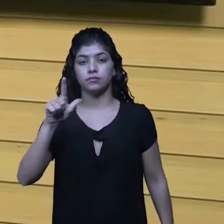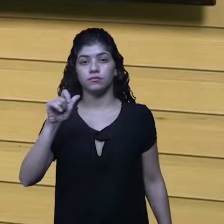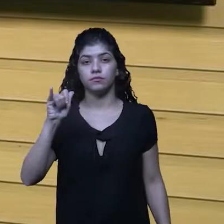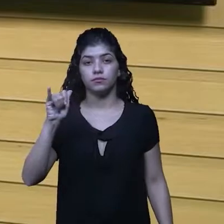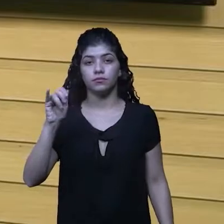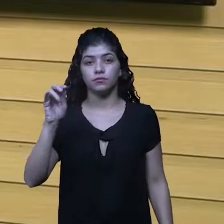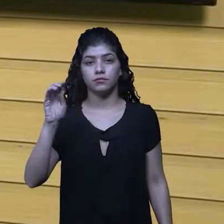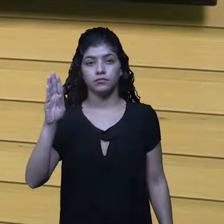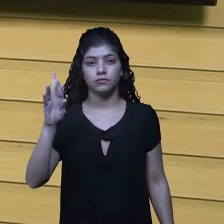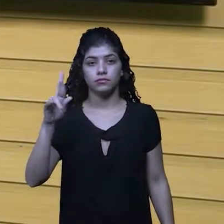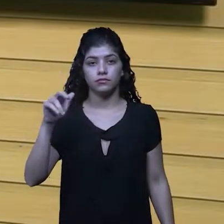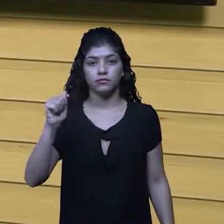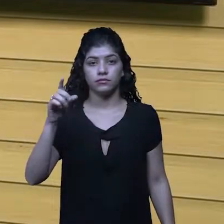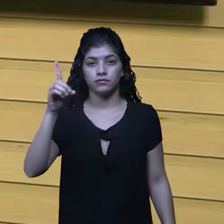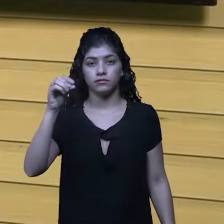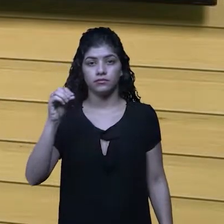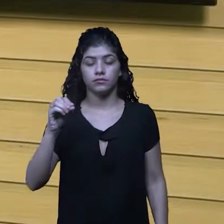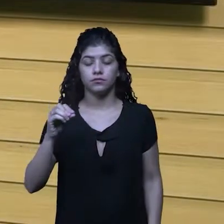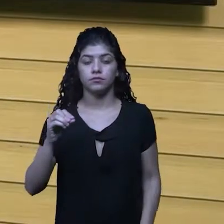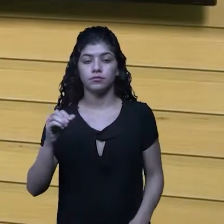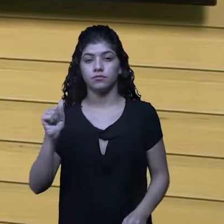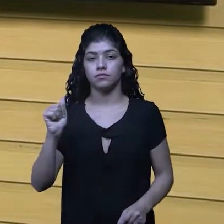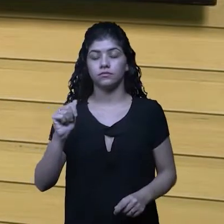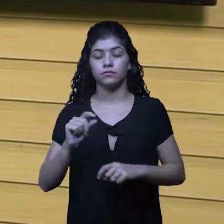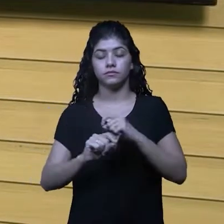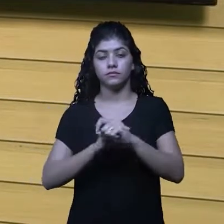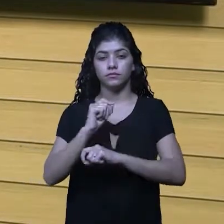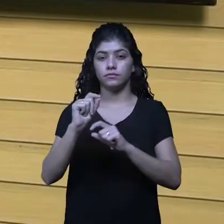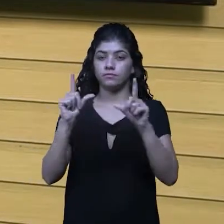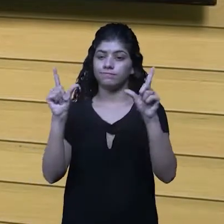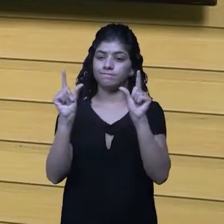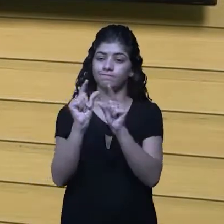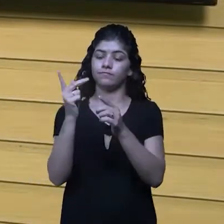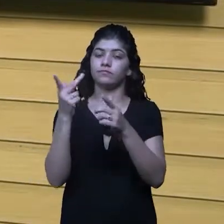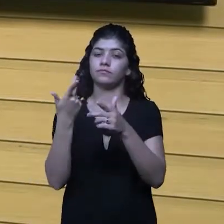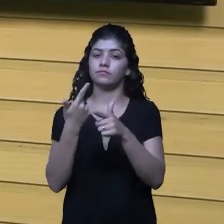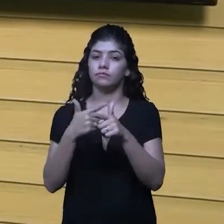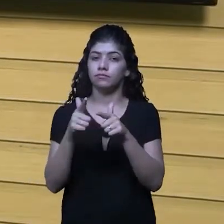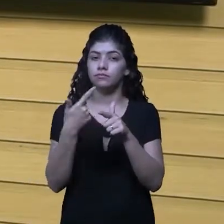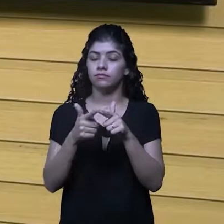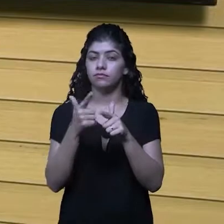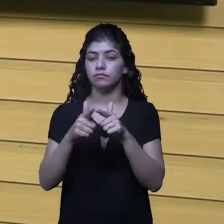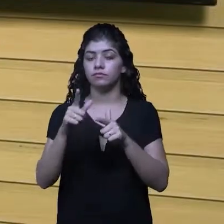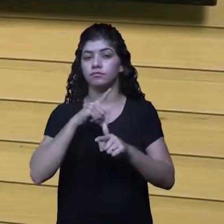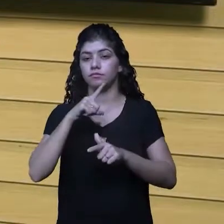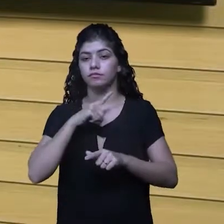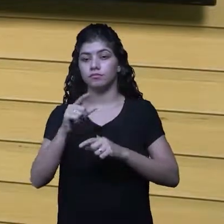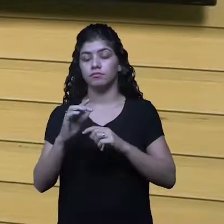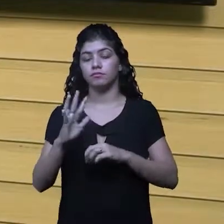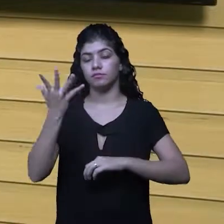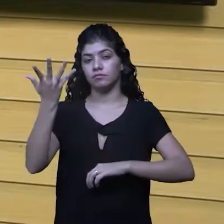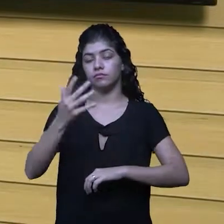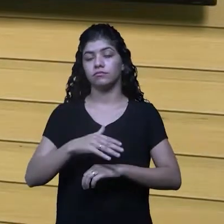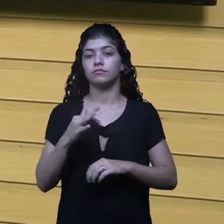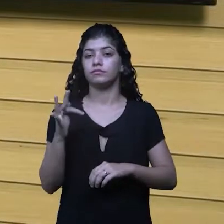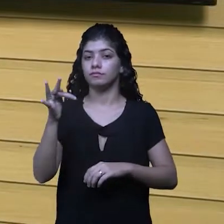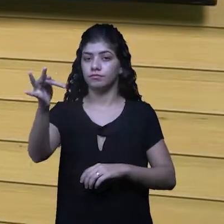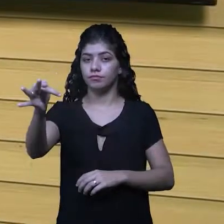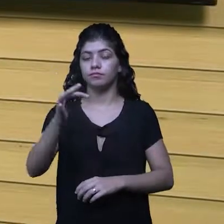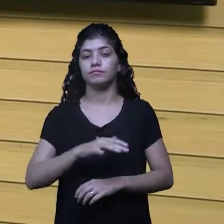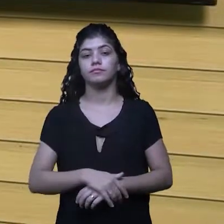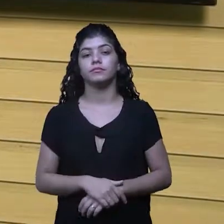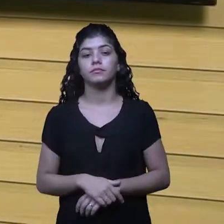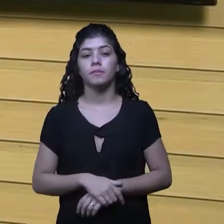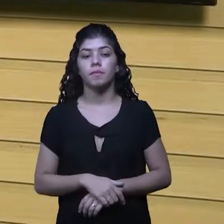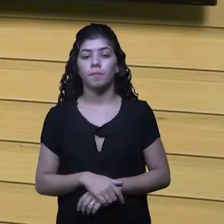para, na hora que eu fazer a medida, diminuir os erros sistemáticos que possam vir a ter.